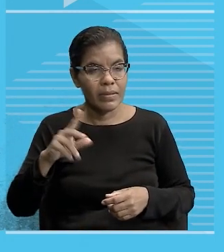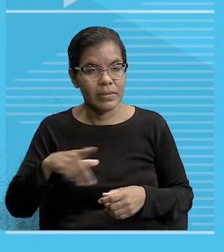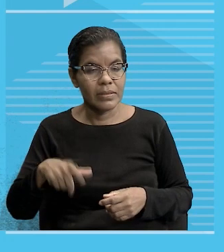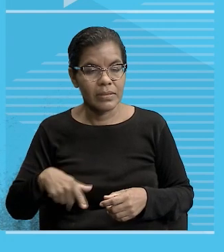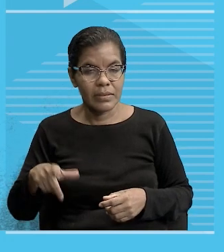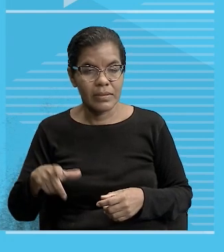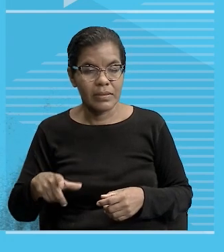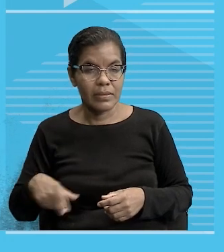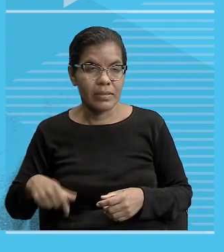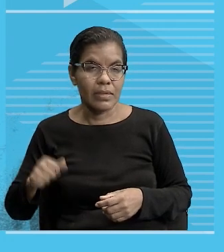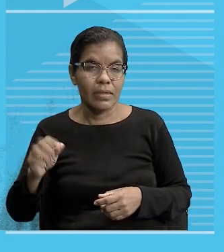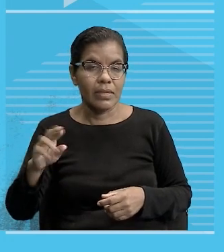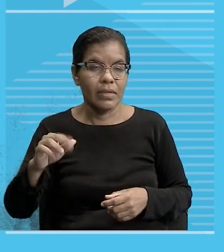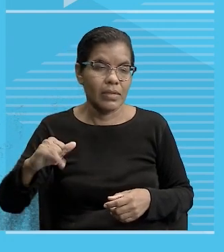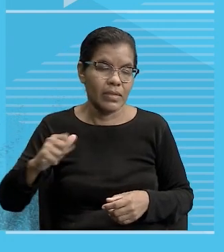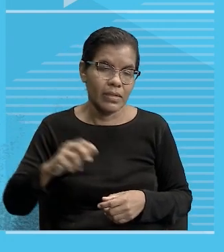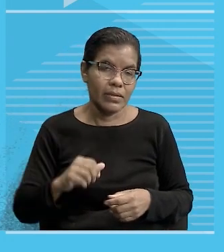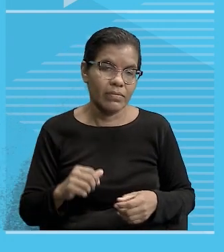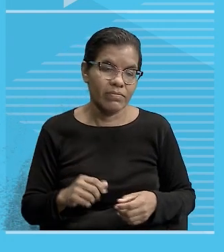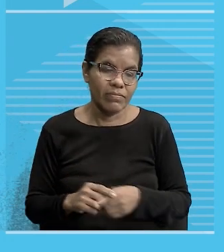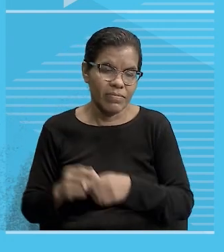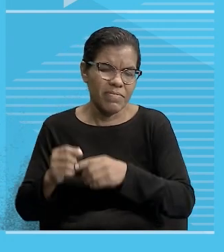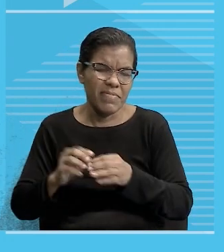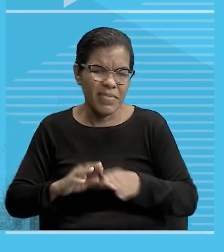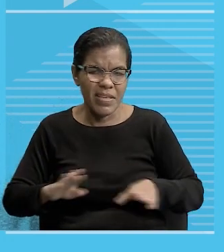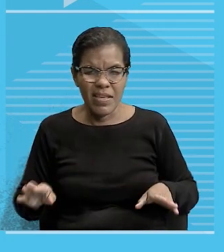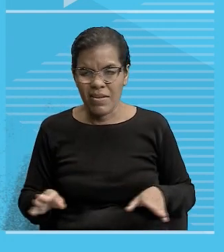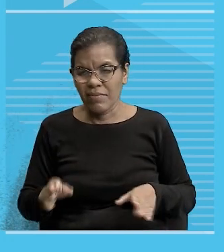meu deus aquela Pizzaria horrível